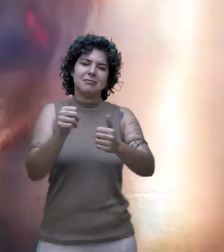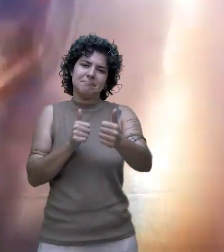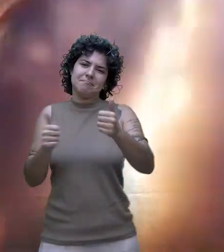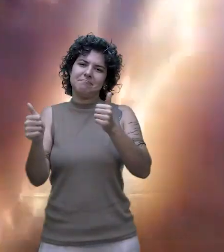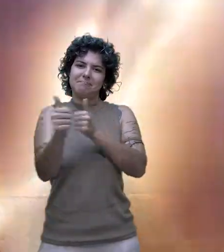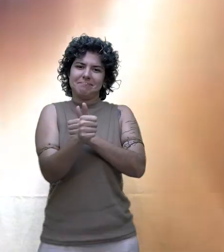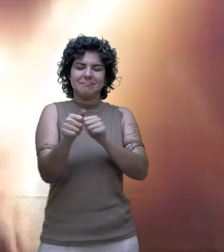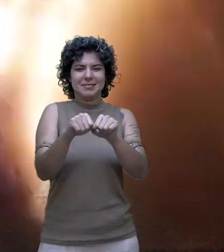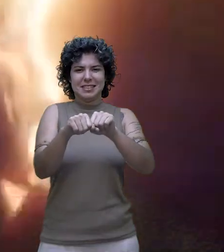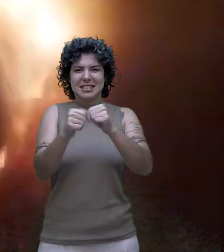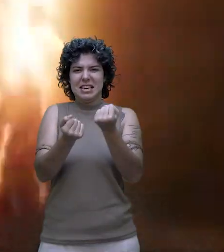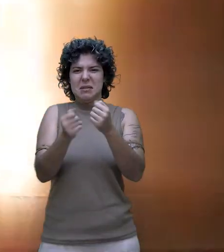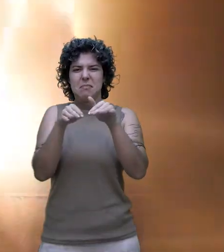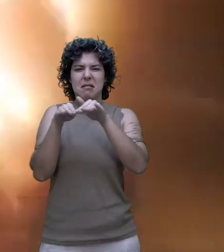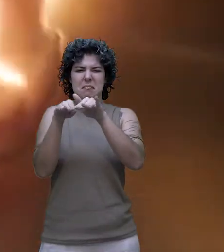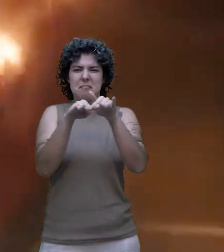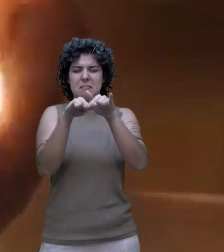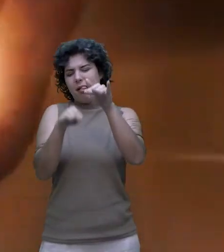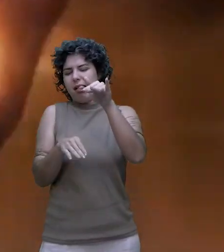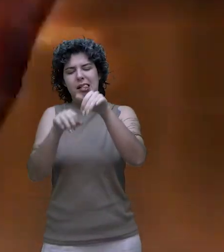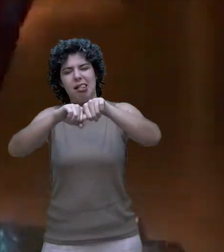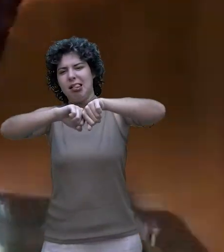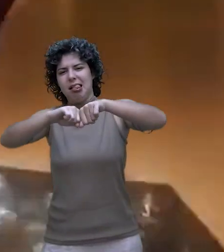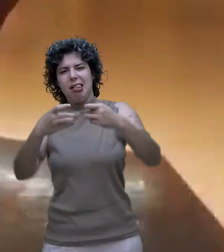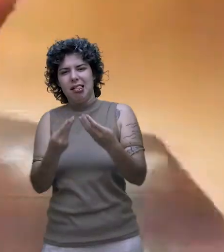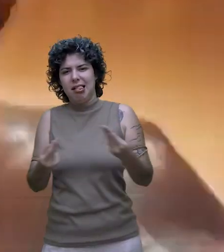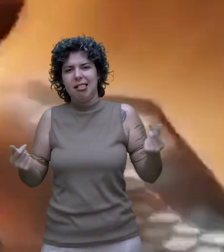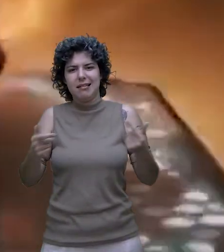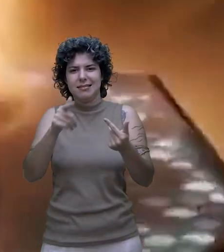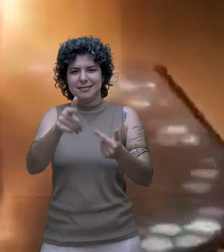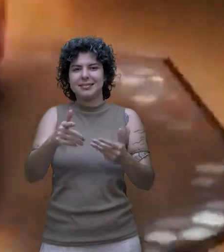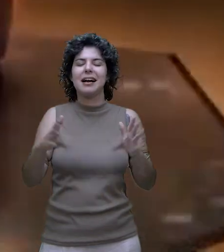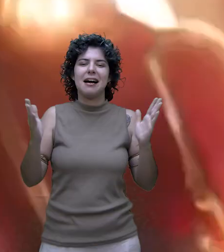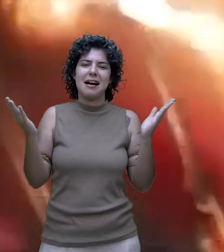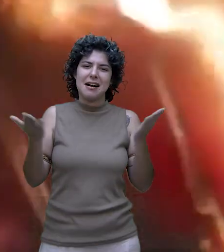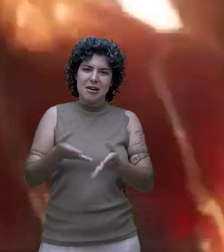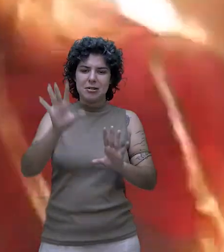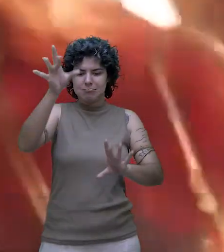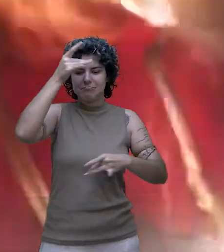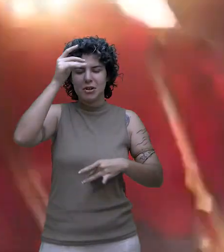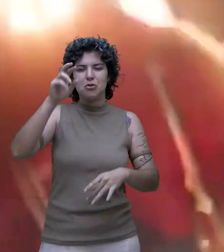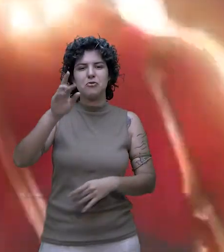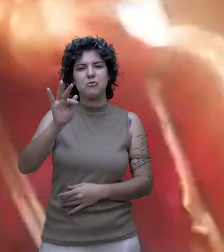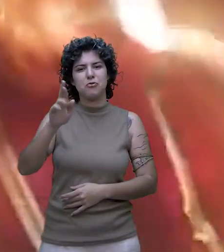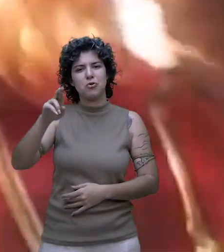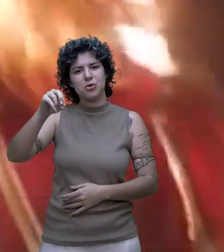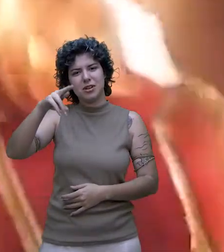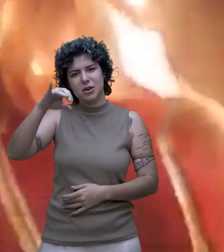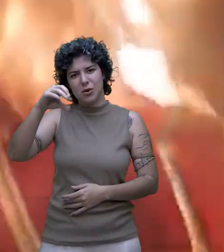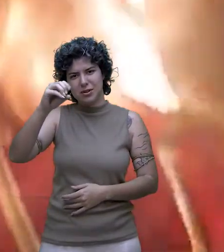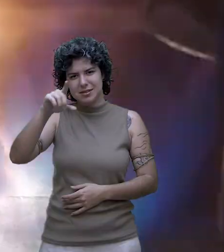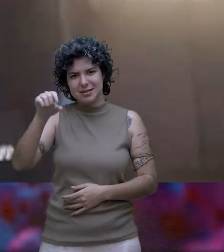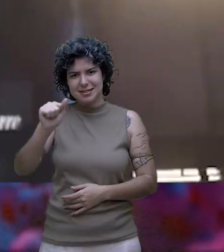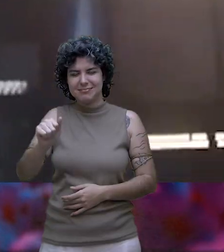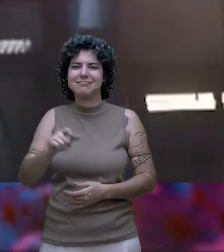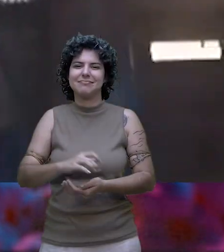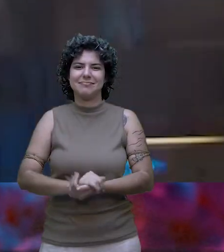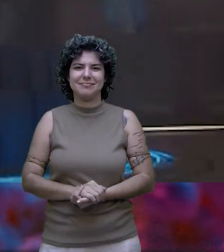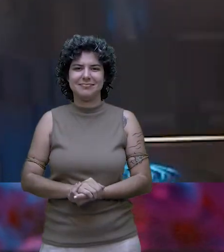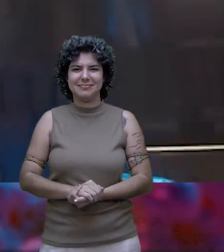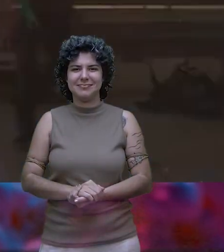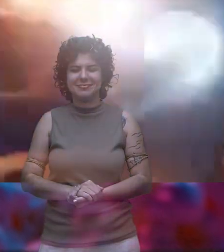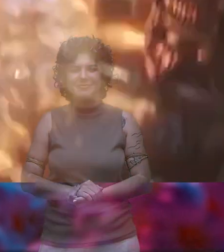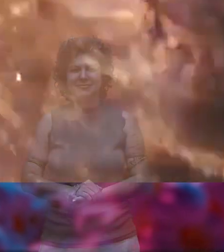que um filme falhar no Bechdel, tá na hora de fazer o papel de Furiosa Reversa e hablar muito nas redes sociais.